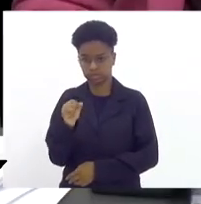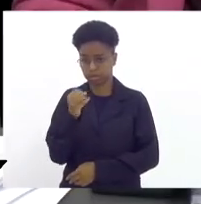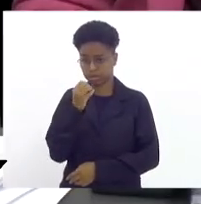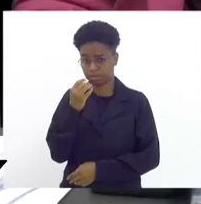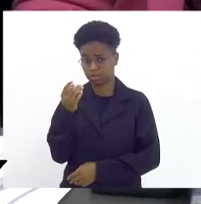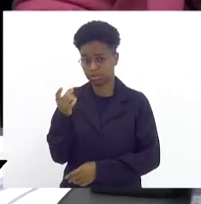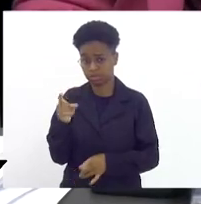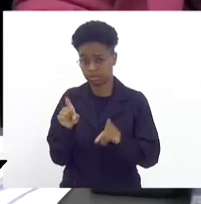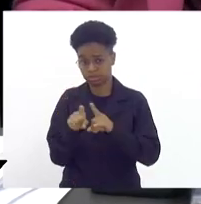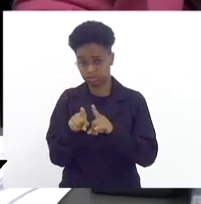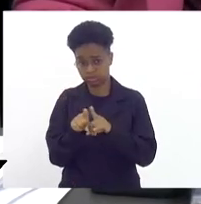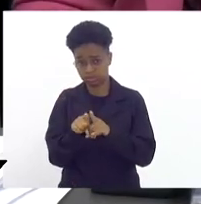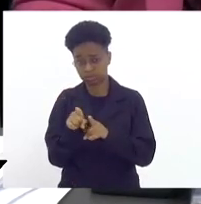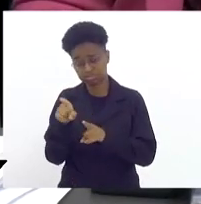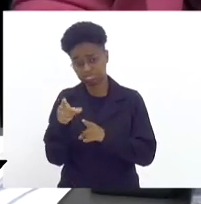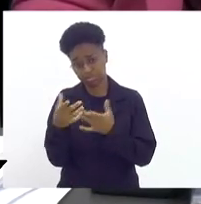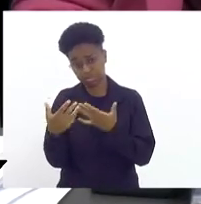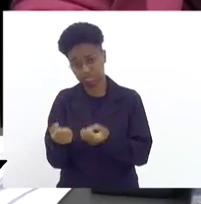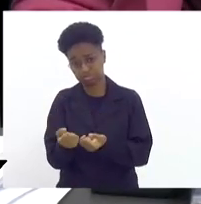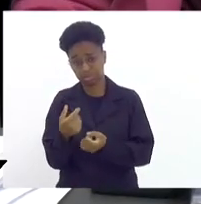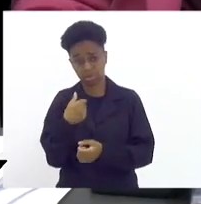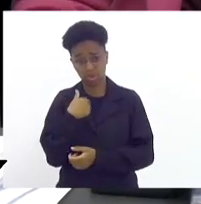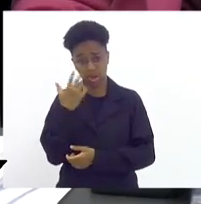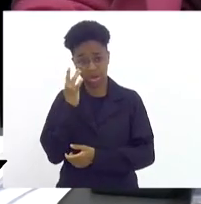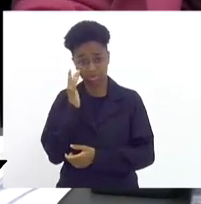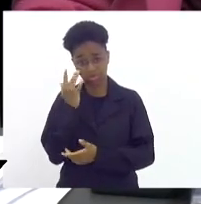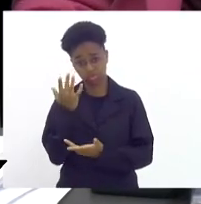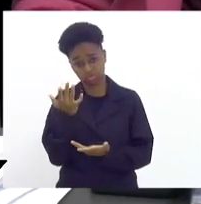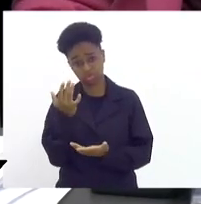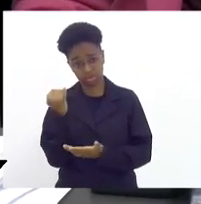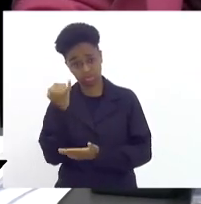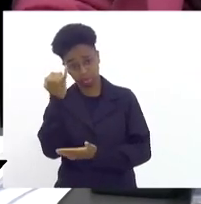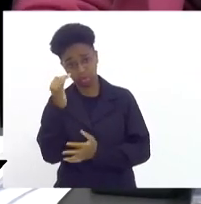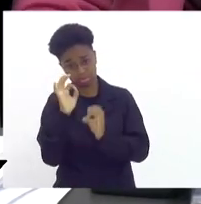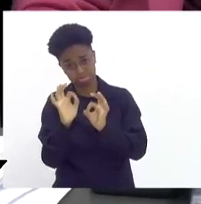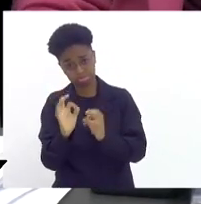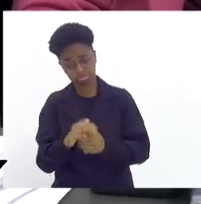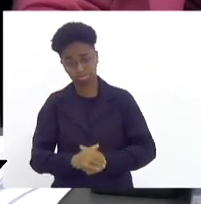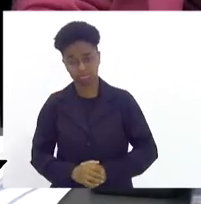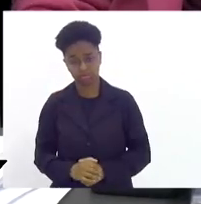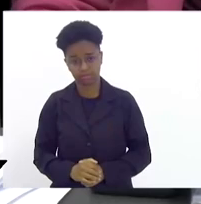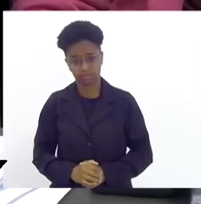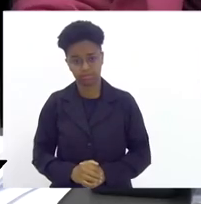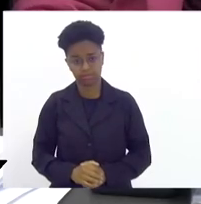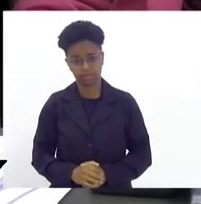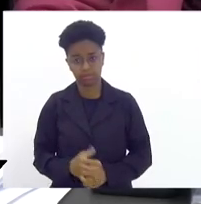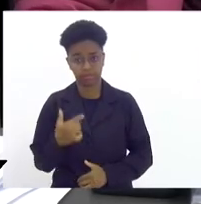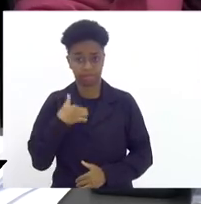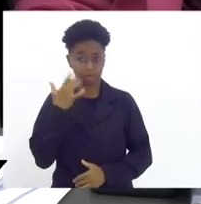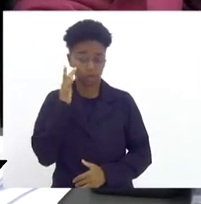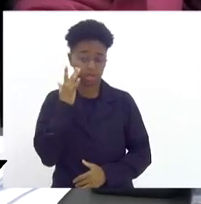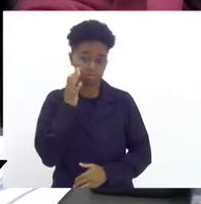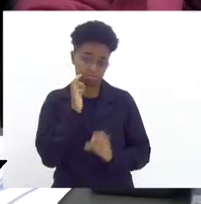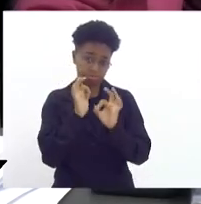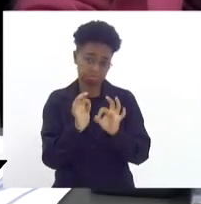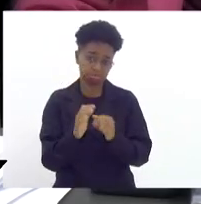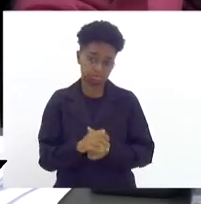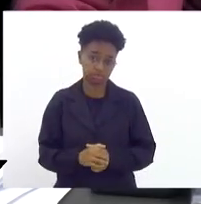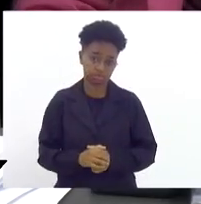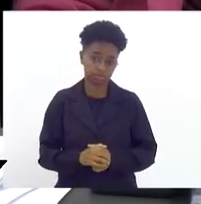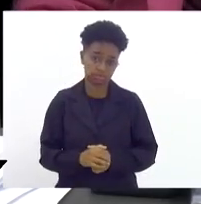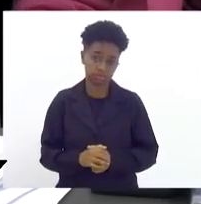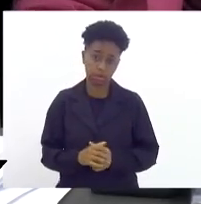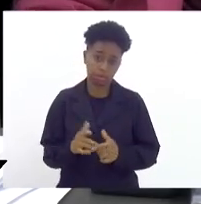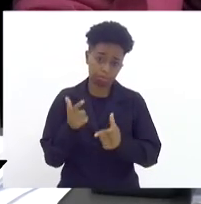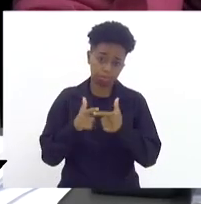Vossa Excelência acolheu, é absolutamente justo e correta. Eu acho que supera o